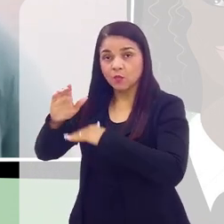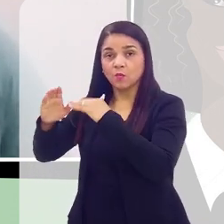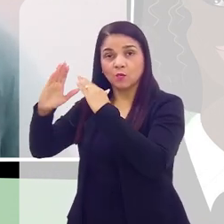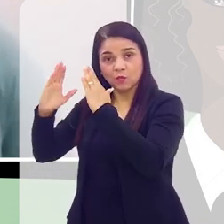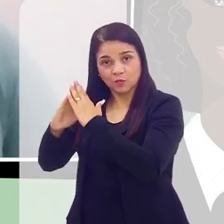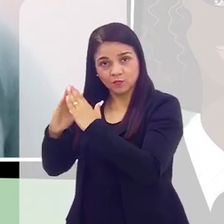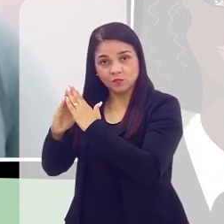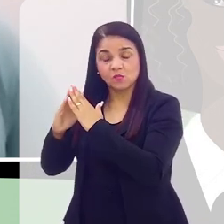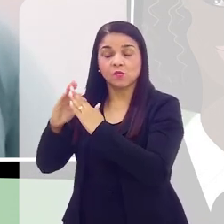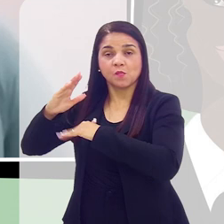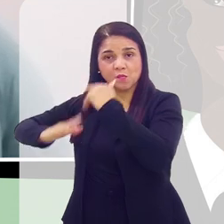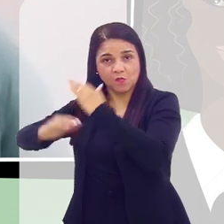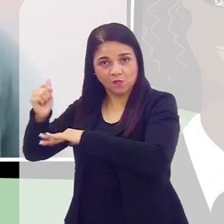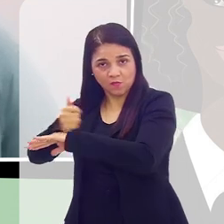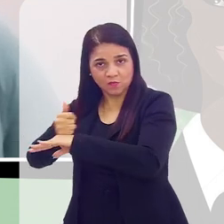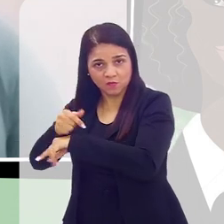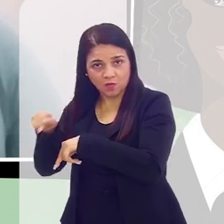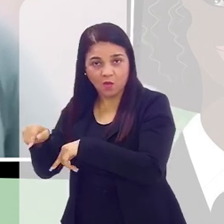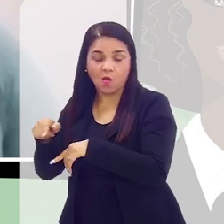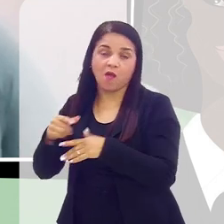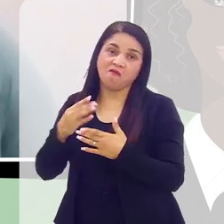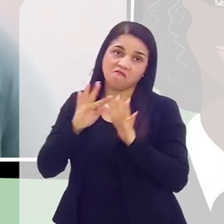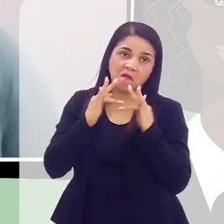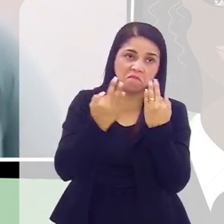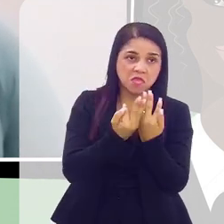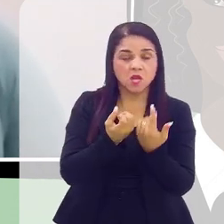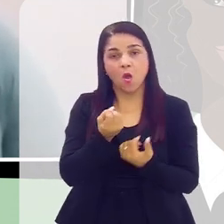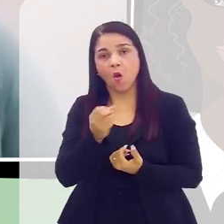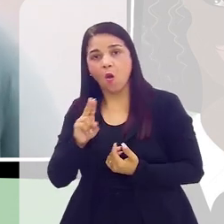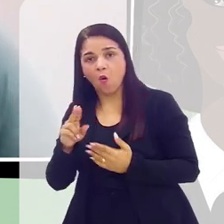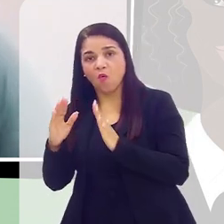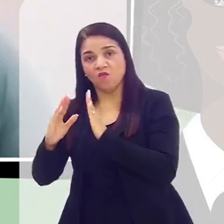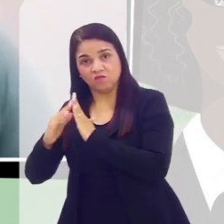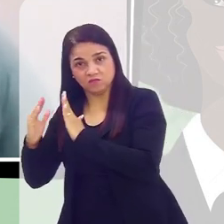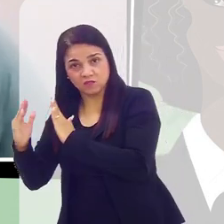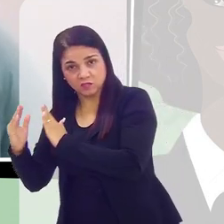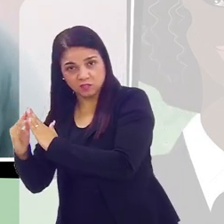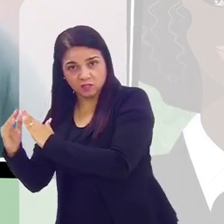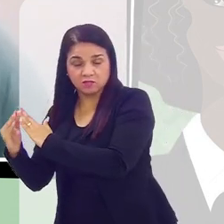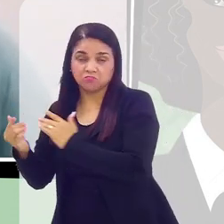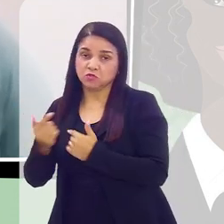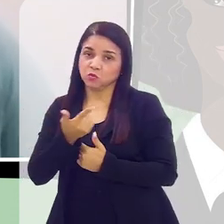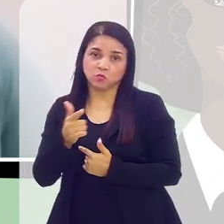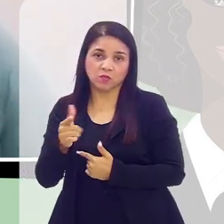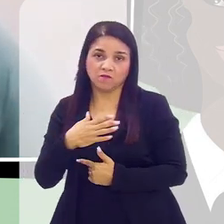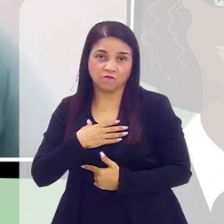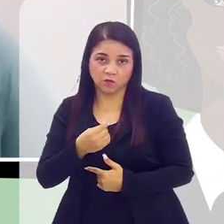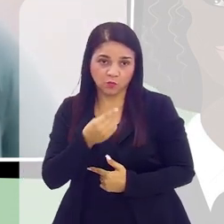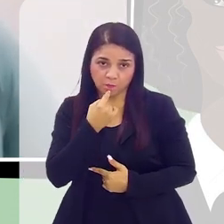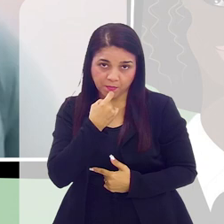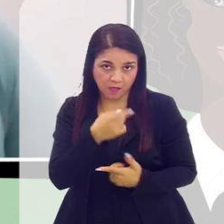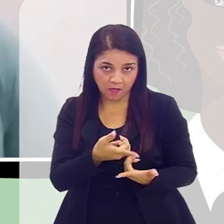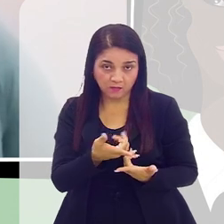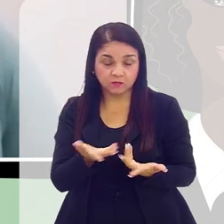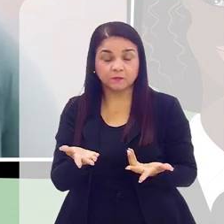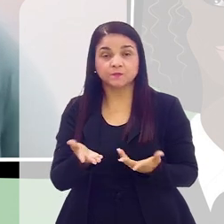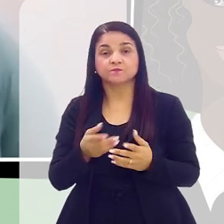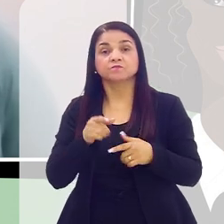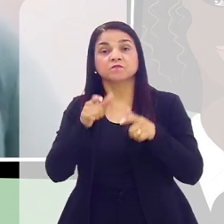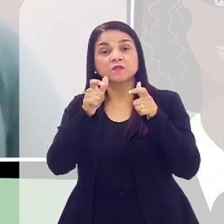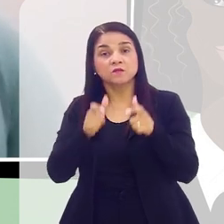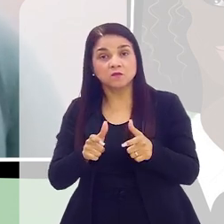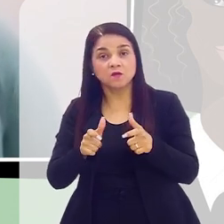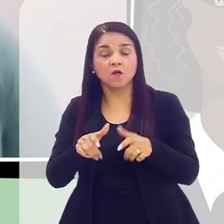é a família, ou o vizinho que se dispõe a cuidar porque não tem filhos próximos, e aí esse voluntário local